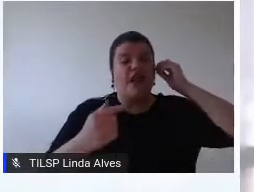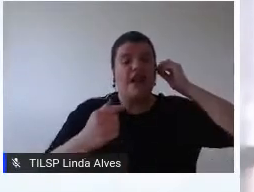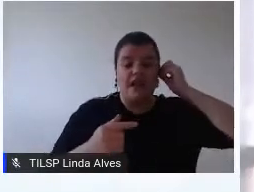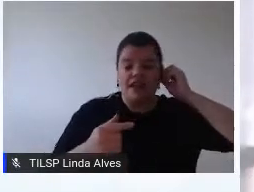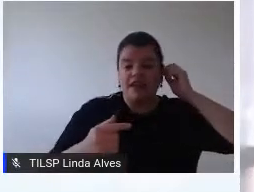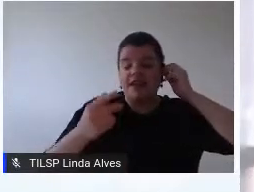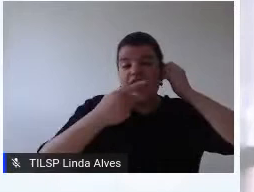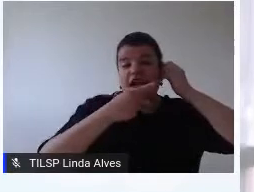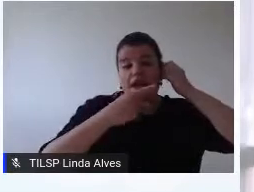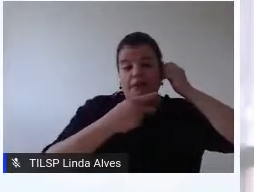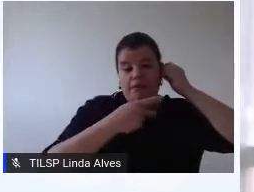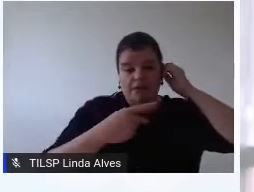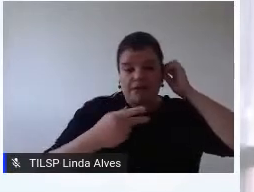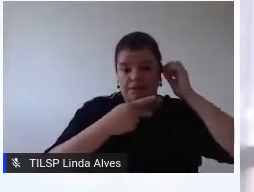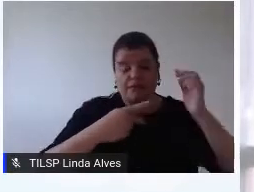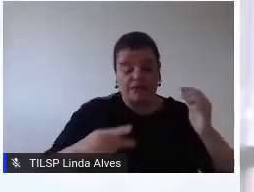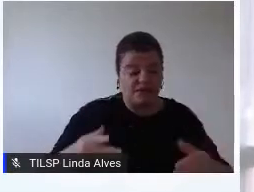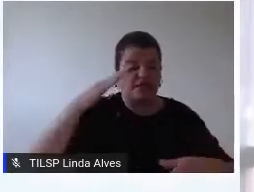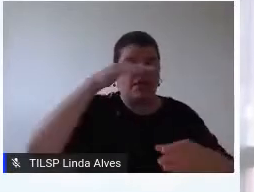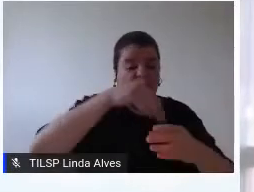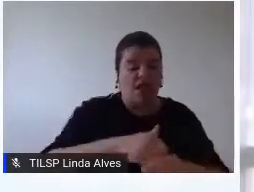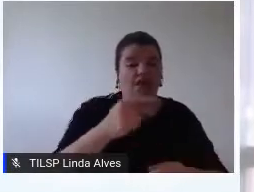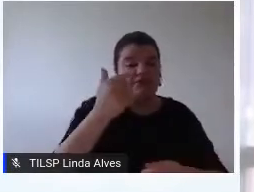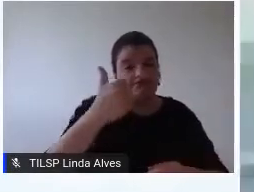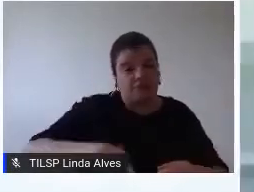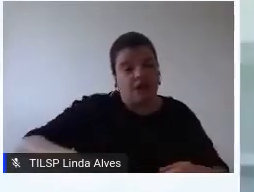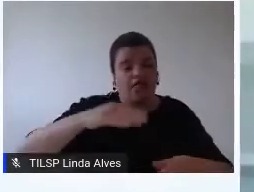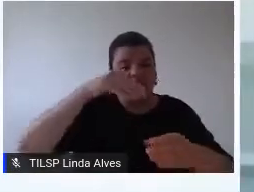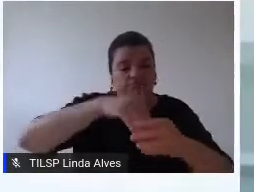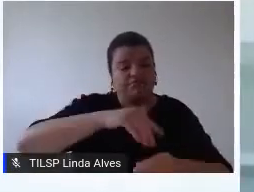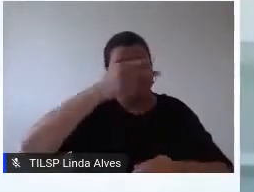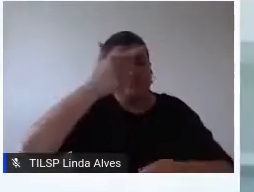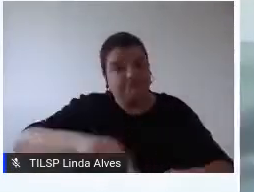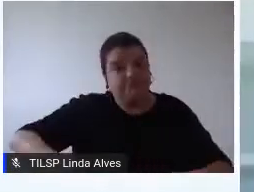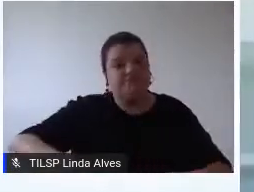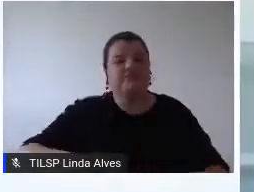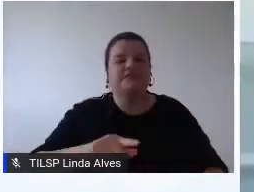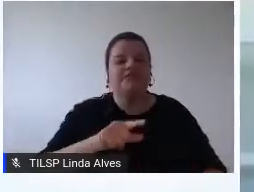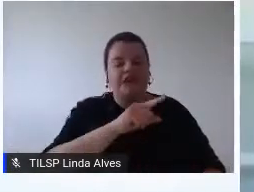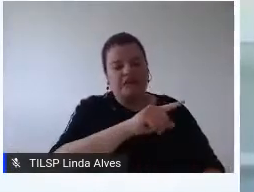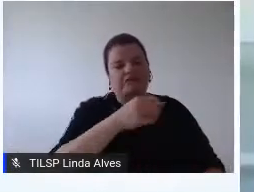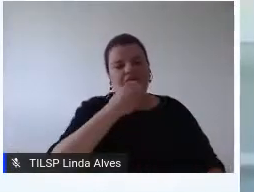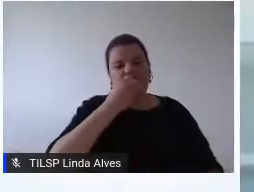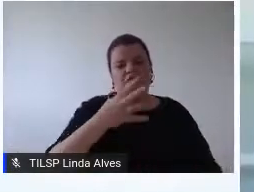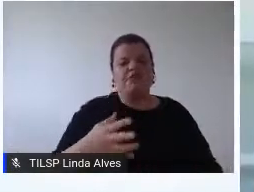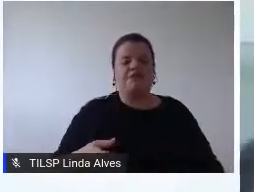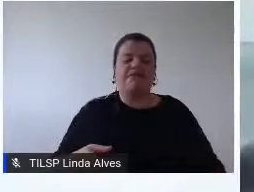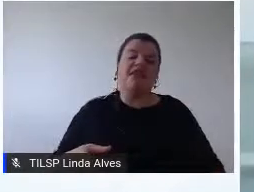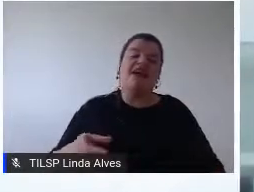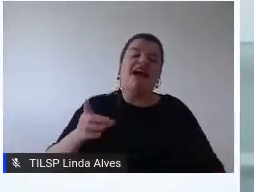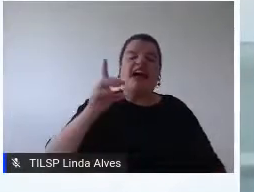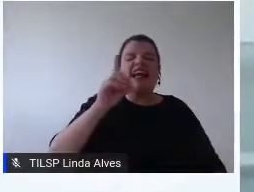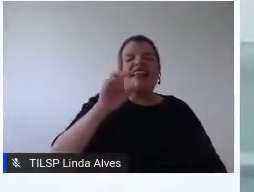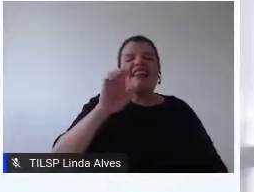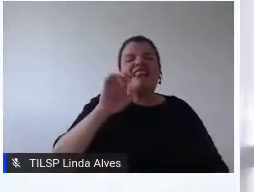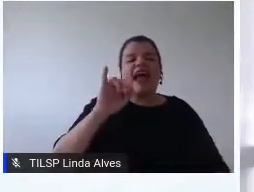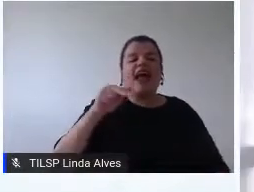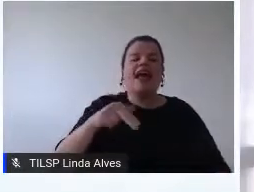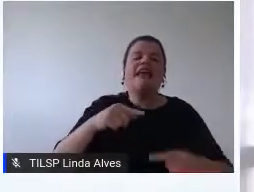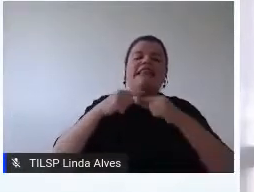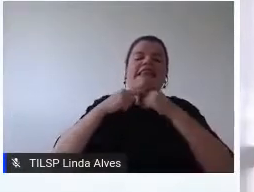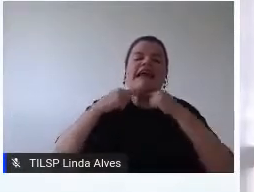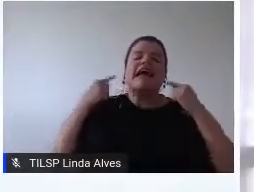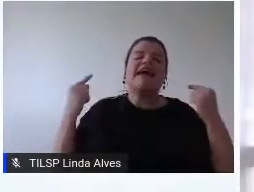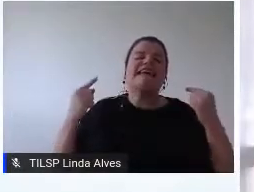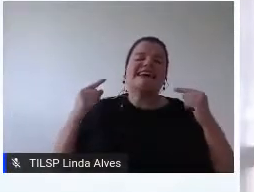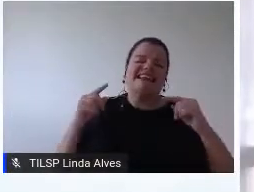depois eleito novamente nessa atual legislatura, né? Então, Fica muito nem bem. o DEM mais quer isso, né? Quer dizer, Nem